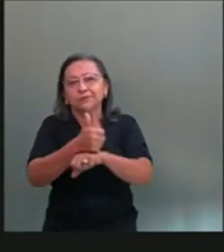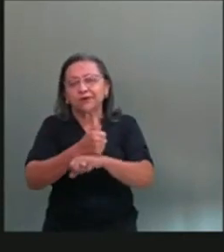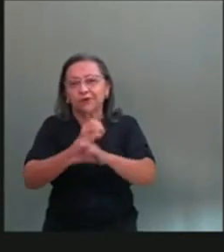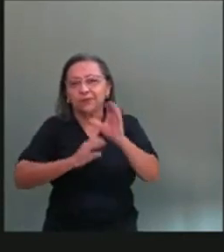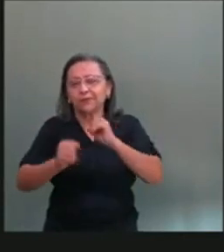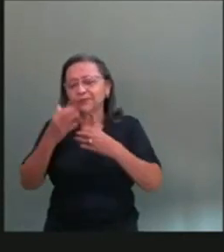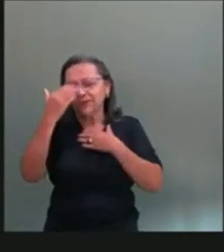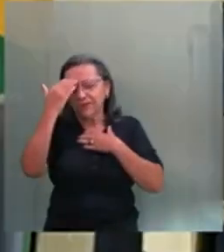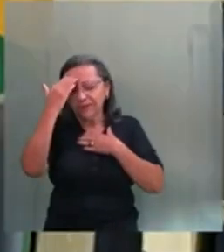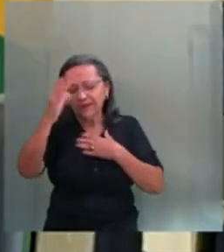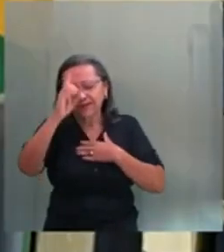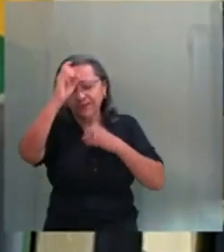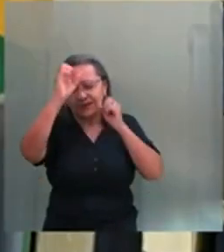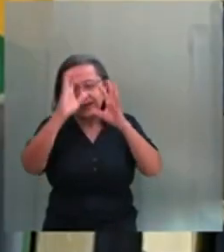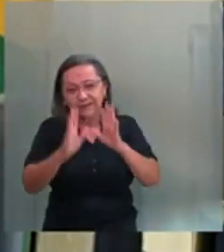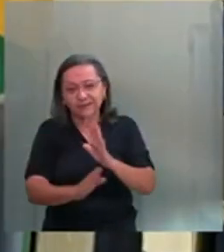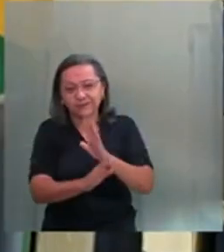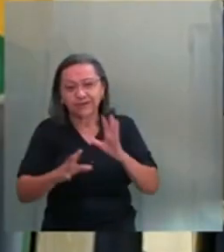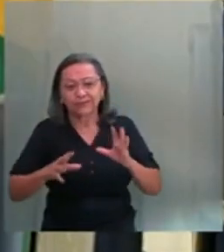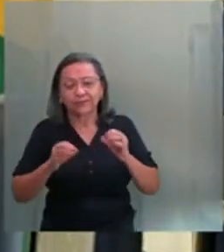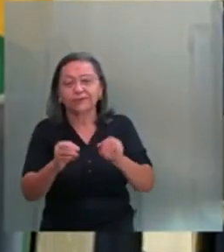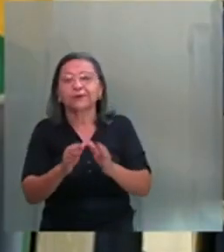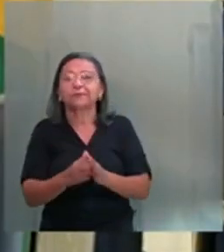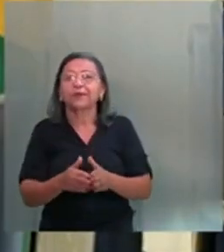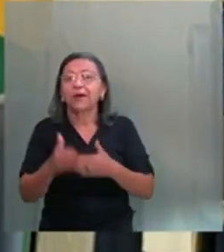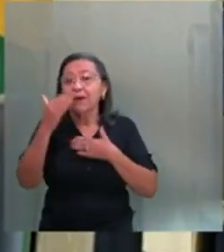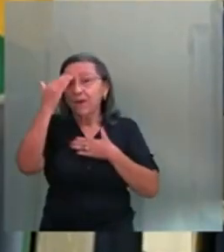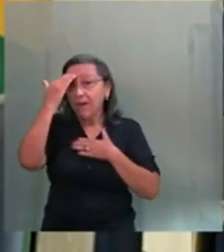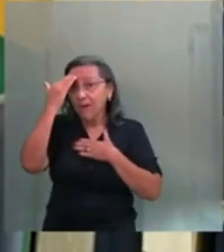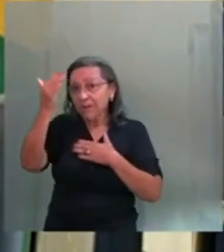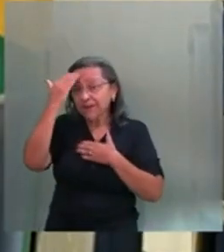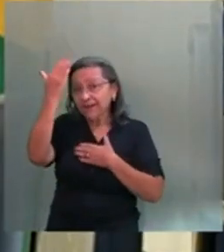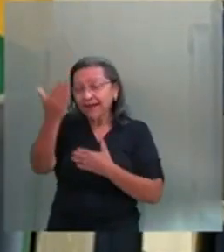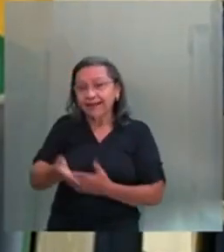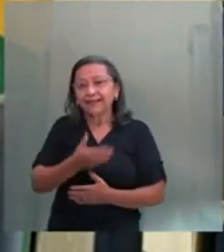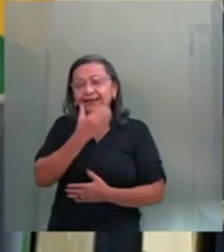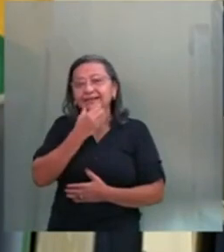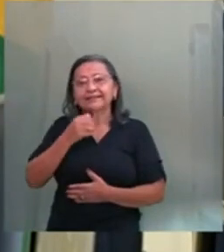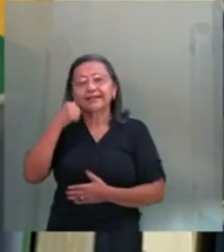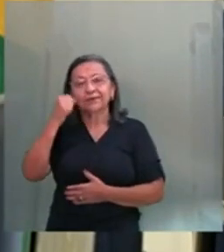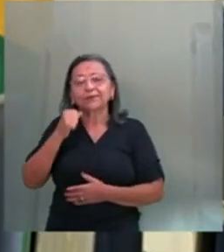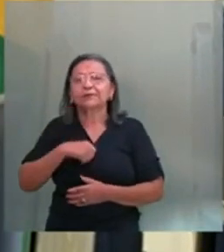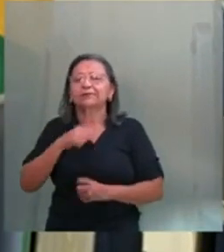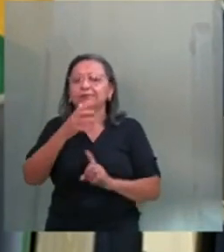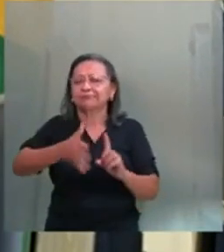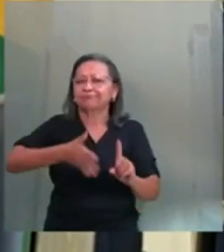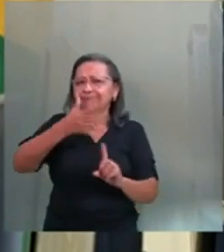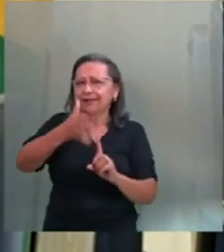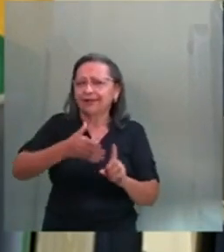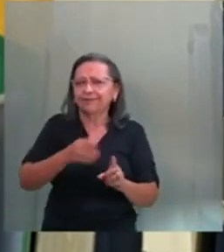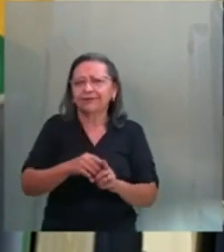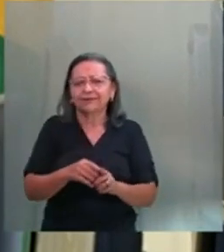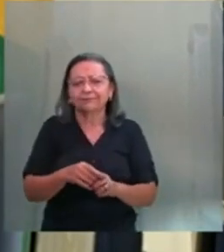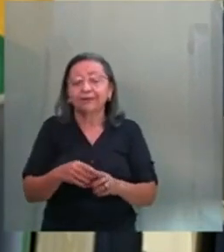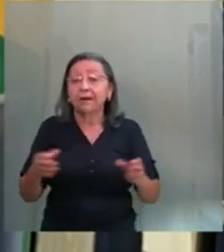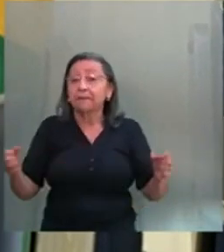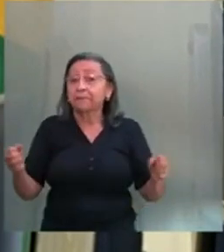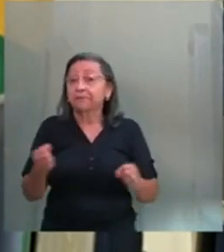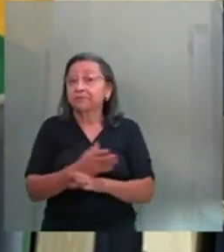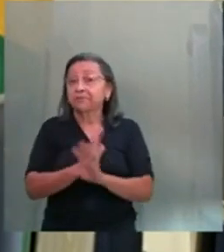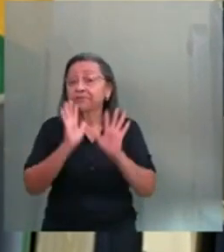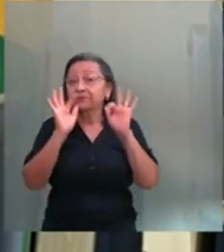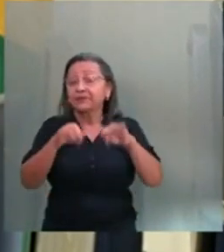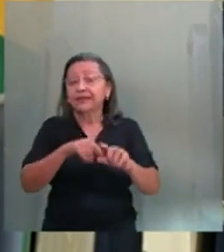a todos e todas. Obrigado, senadora Elisiane Gama, pelas palavras. Cumprida a finalidade